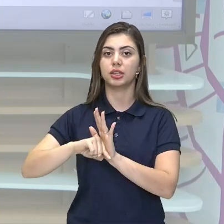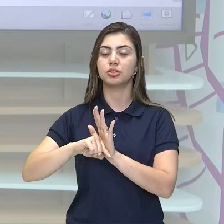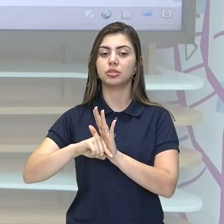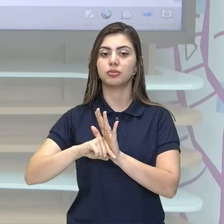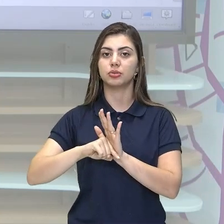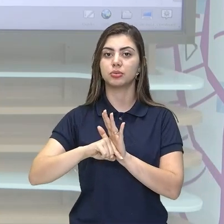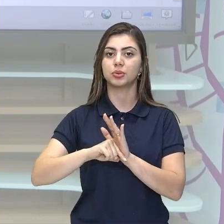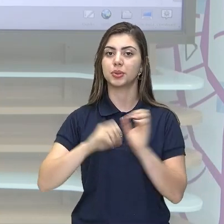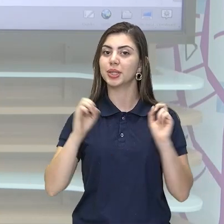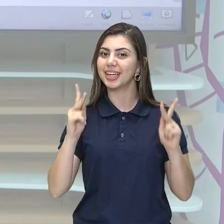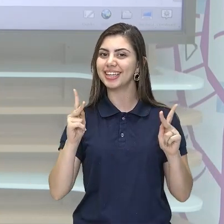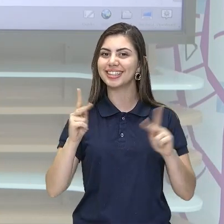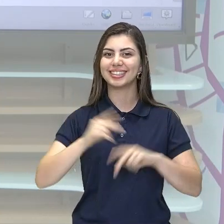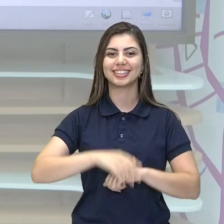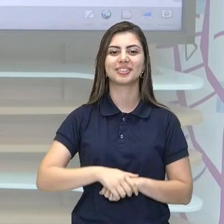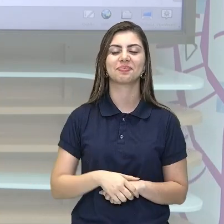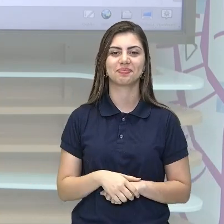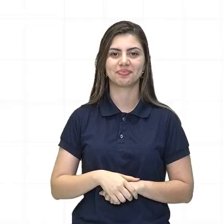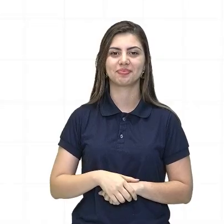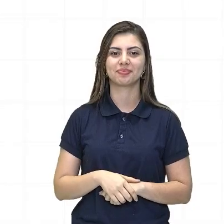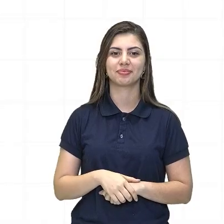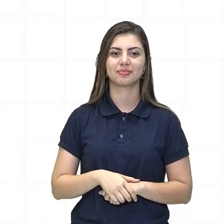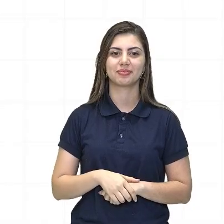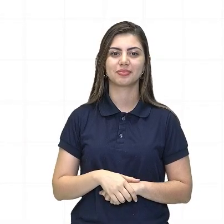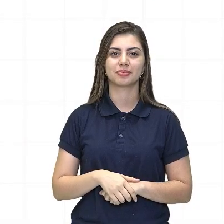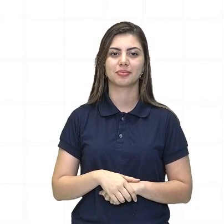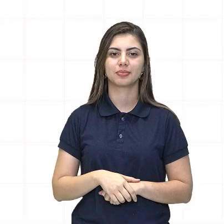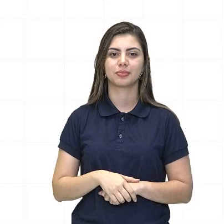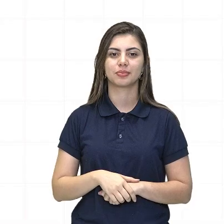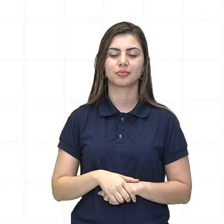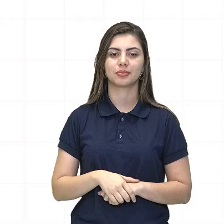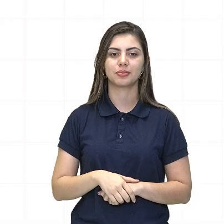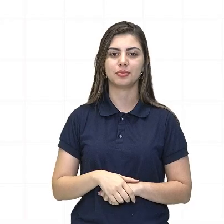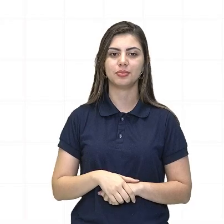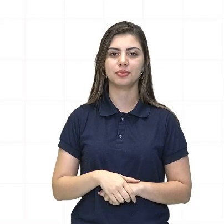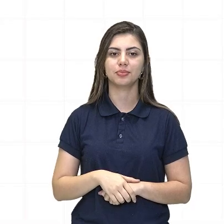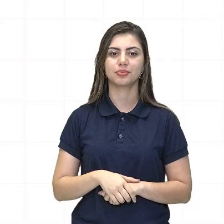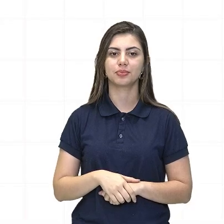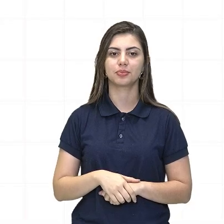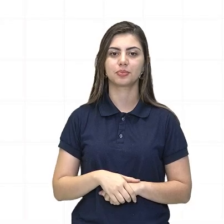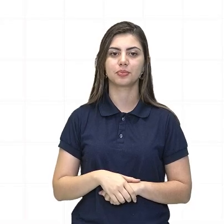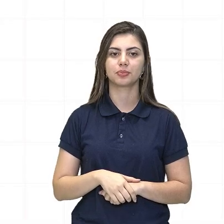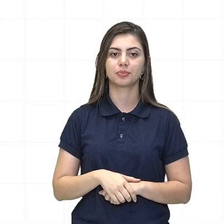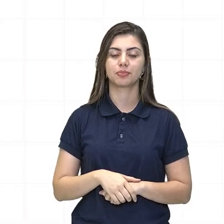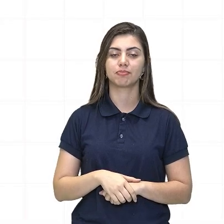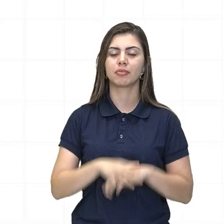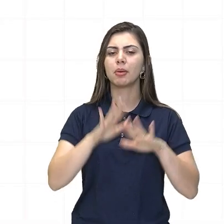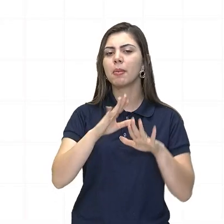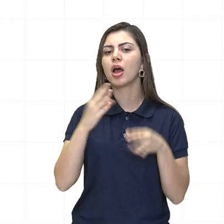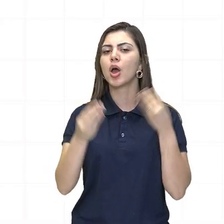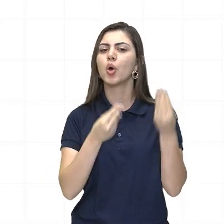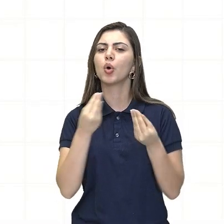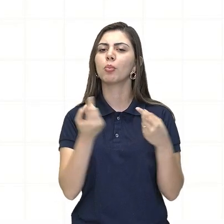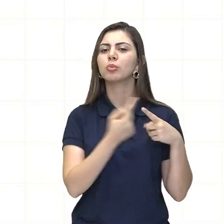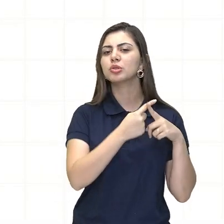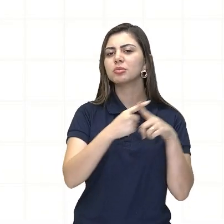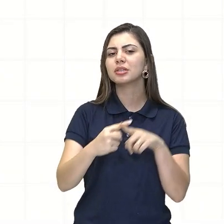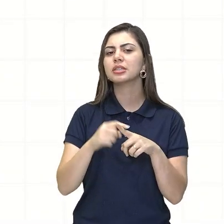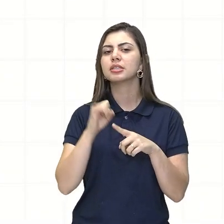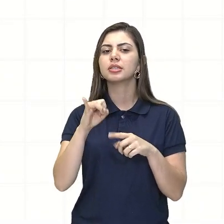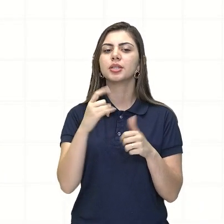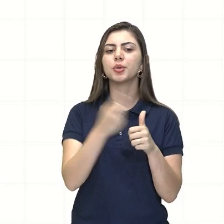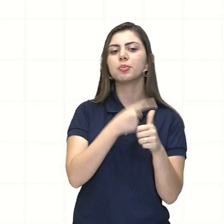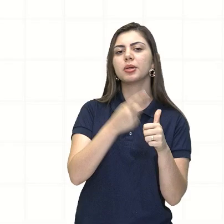negativo. Beleza? Vamos continuando. E como se faz a multiplicação quando o